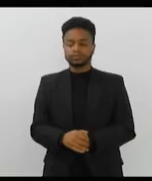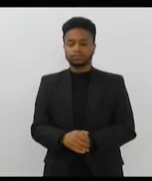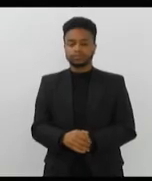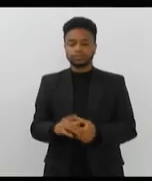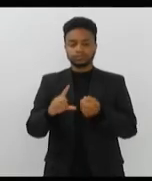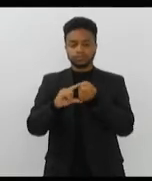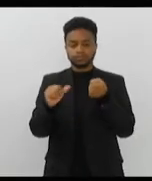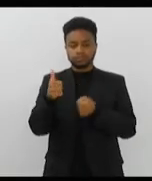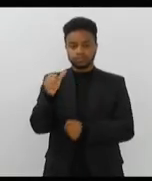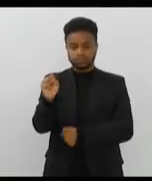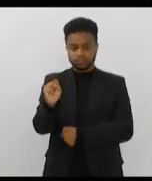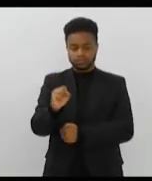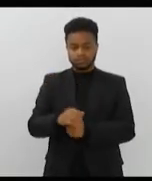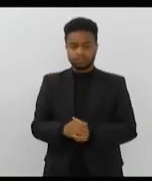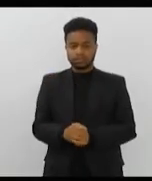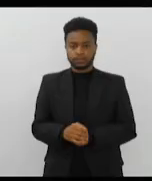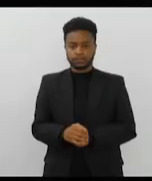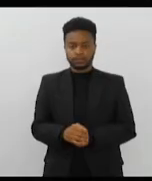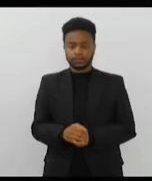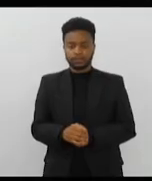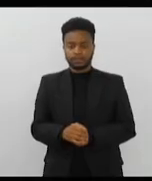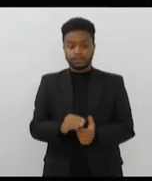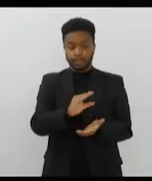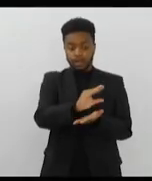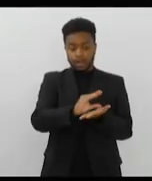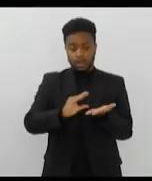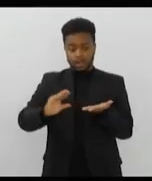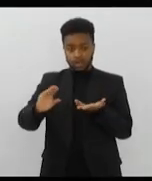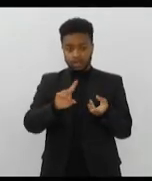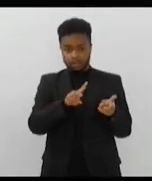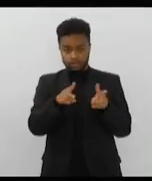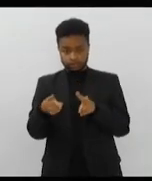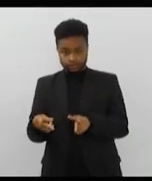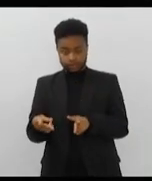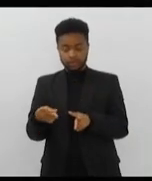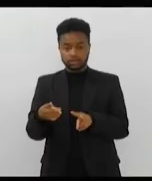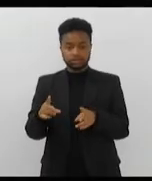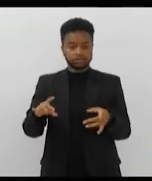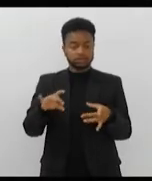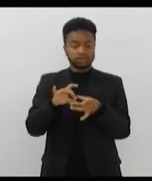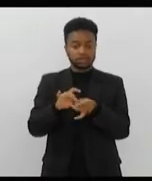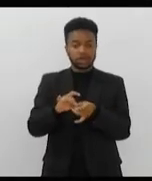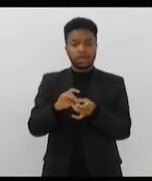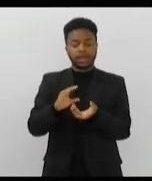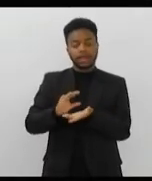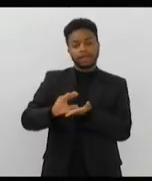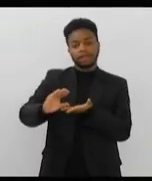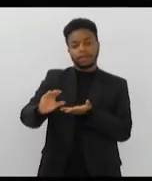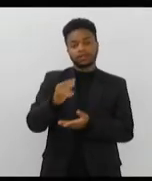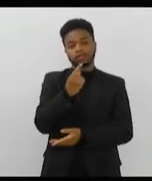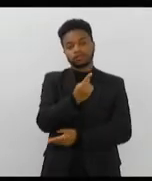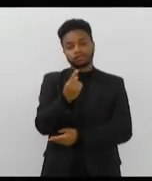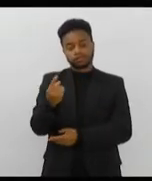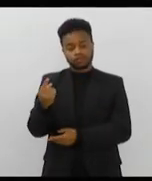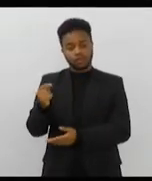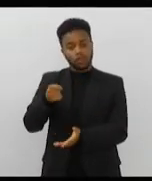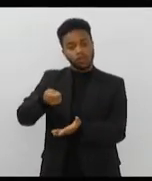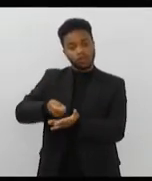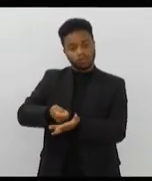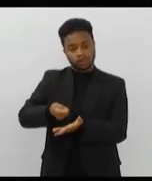Artigo 18. As transferências oriundas das emendas individuais